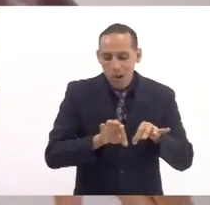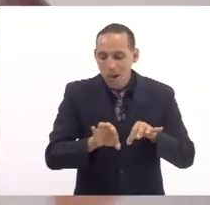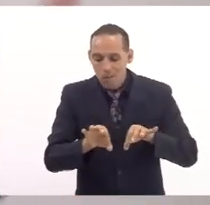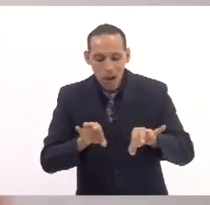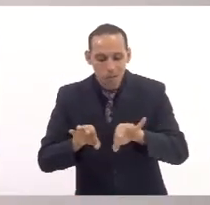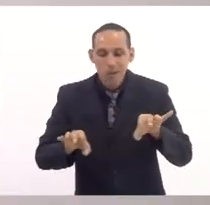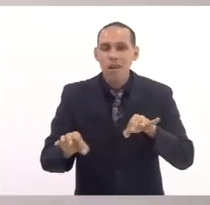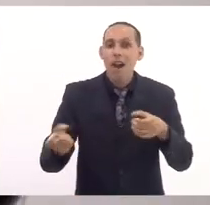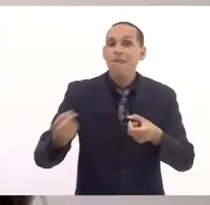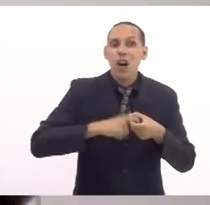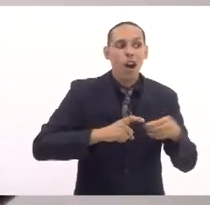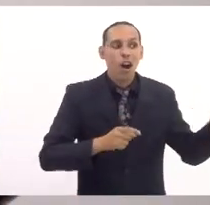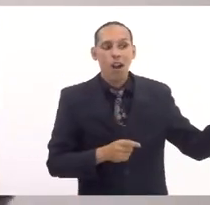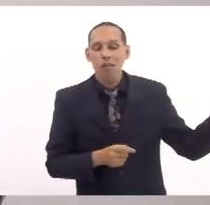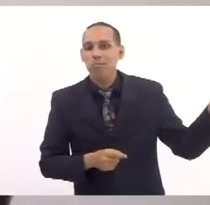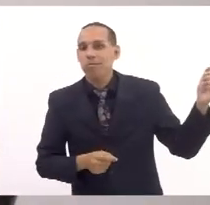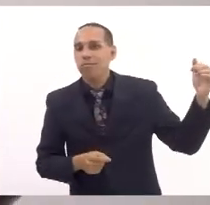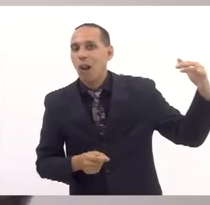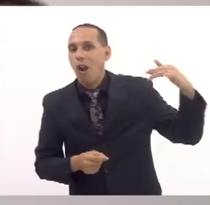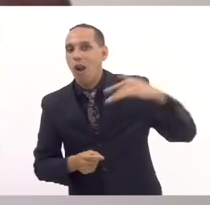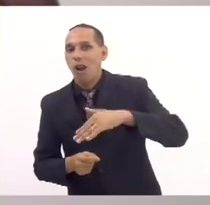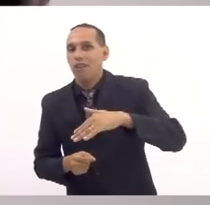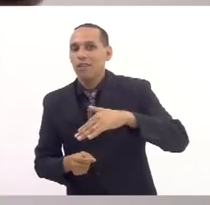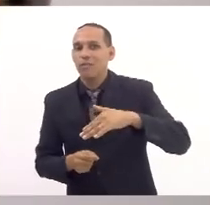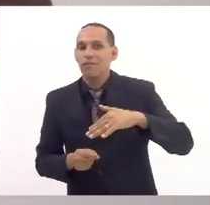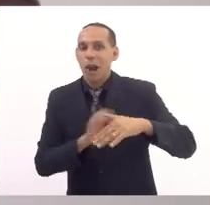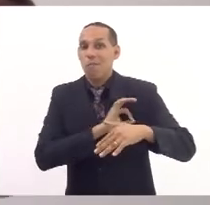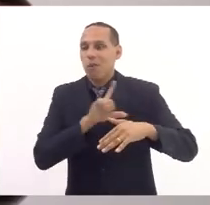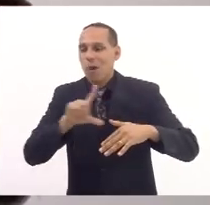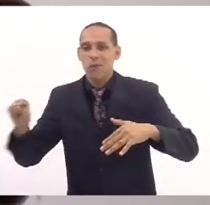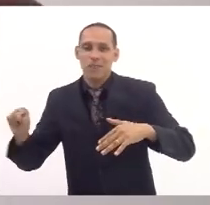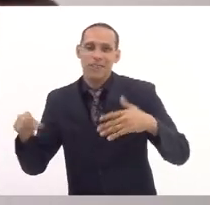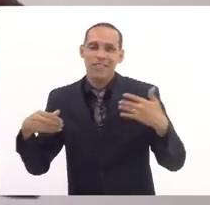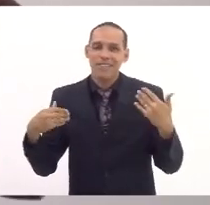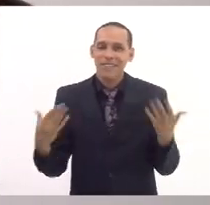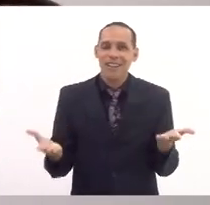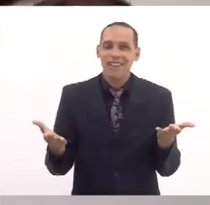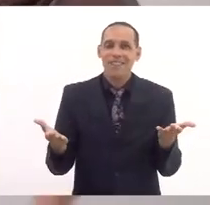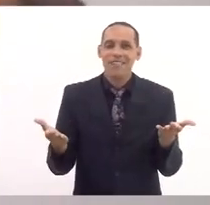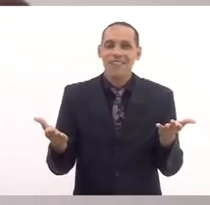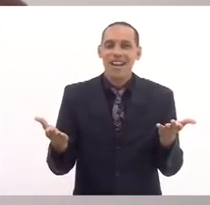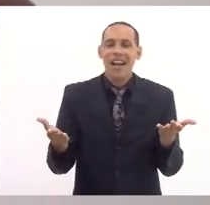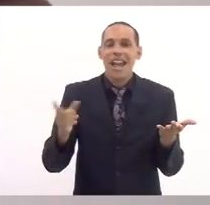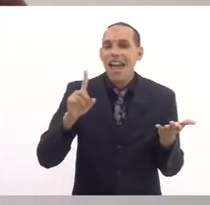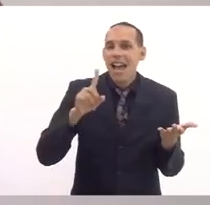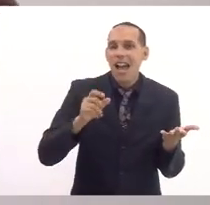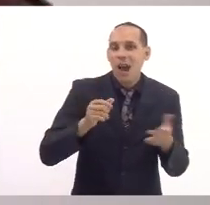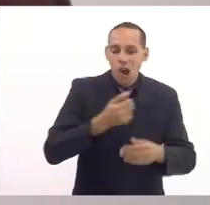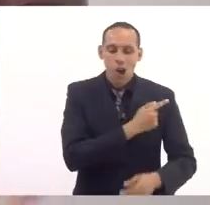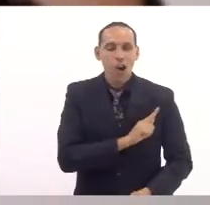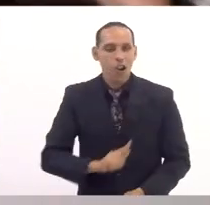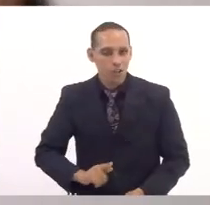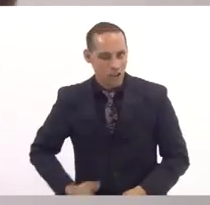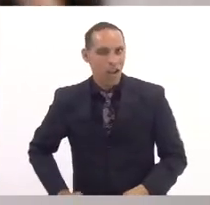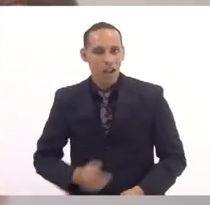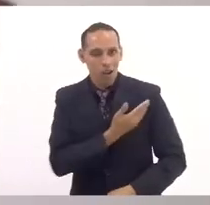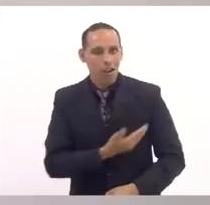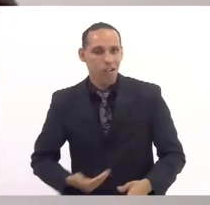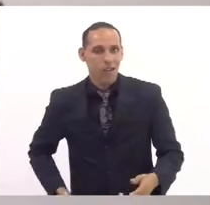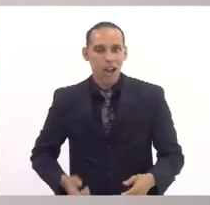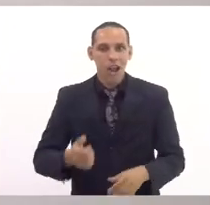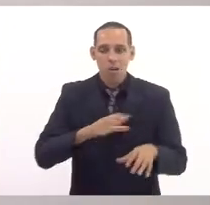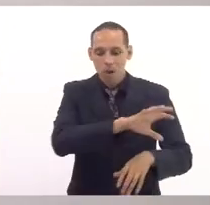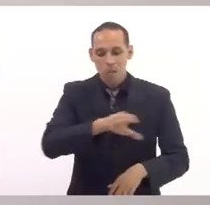hora. Então, efetivamente, no meu entendimento, o governo do Estado teria que assumir, já que são 12 estações, e todos nós sabemos das